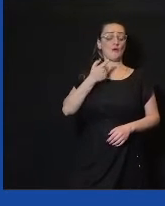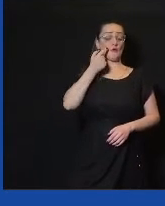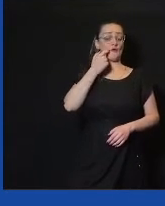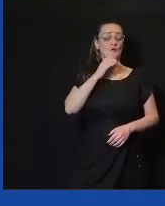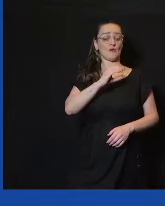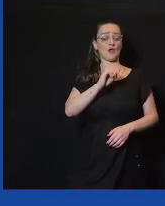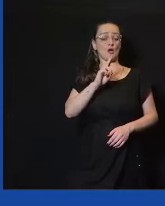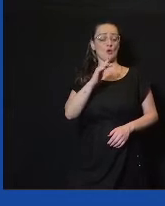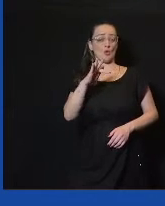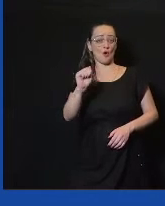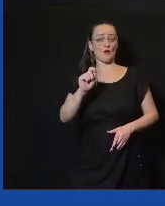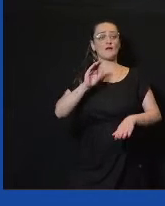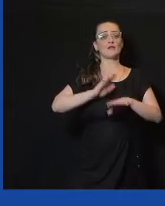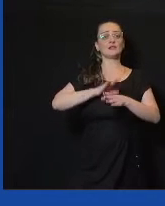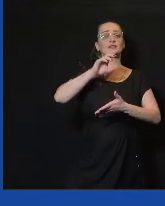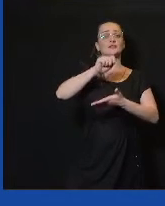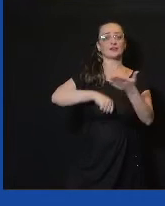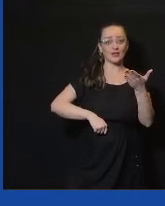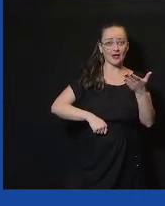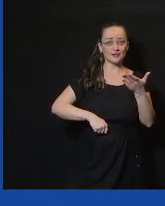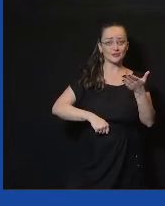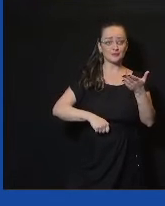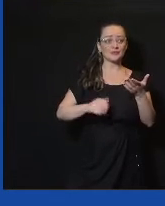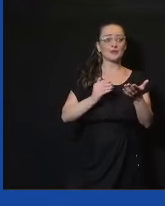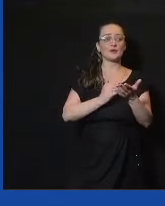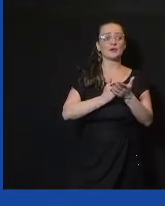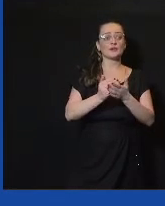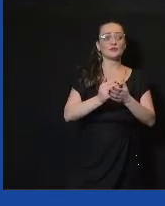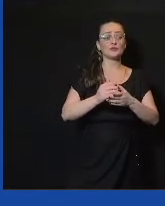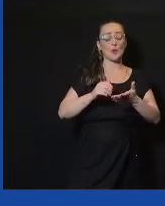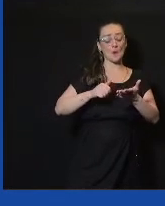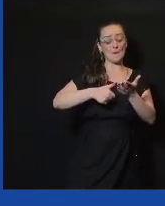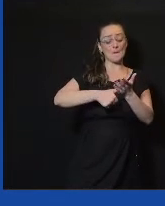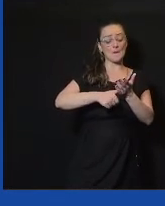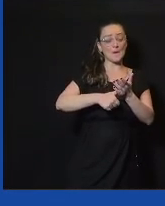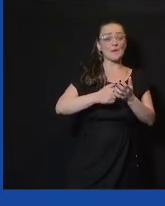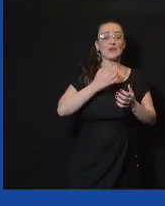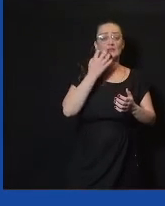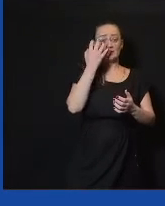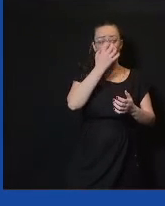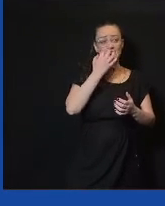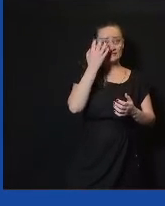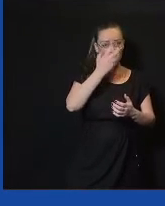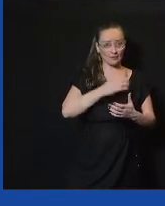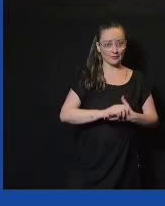fazendo o cadastramento de mães da favela com reconhecimento de biometria facial.